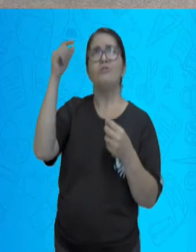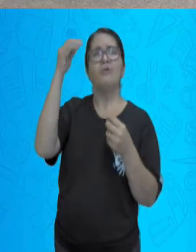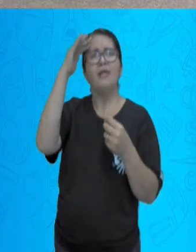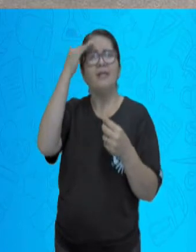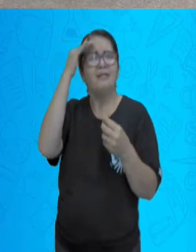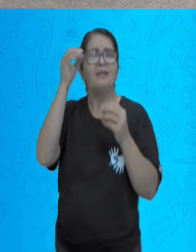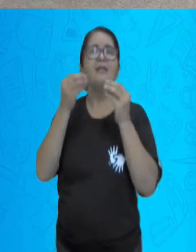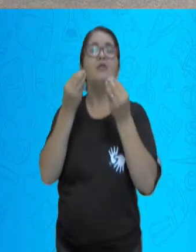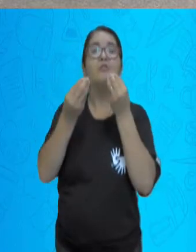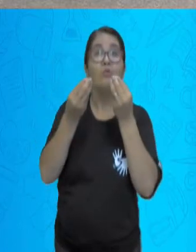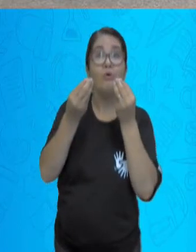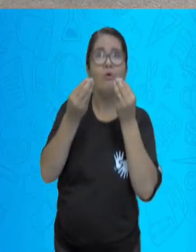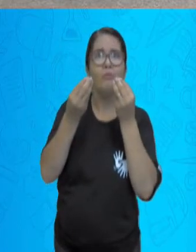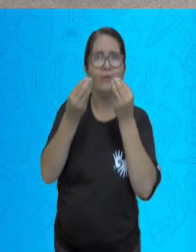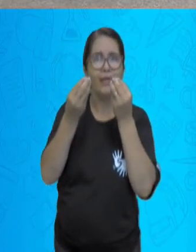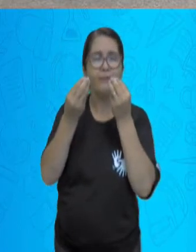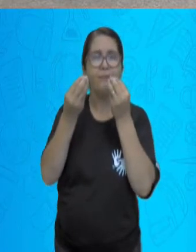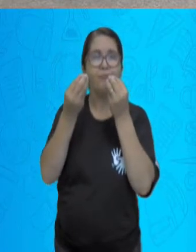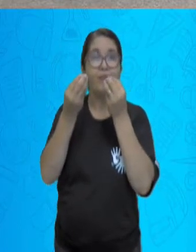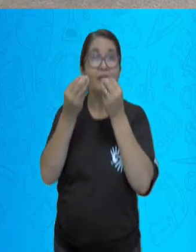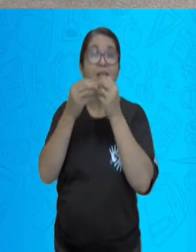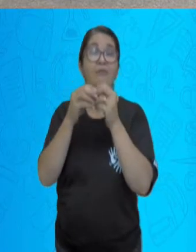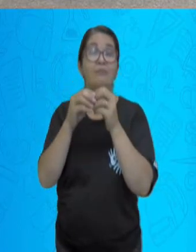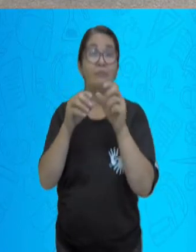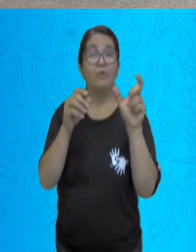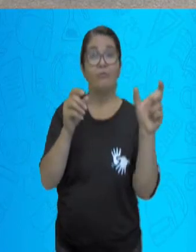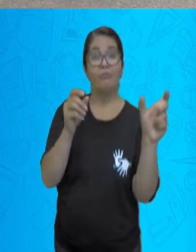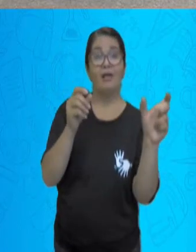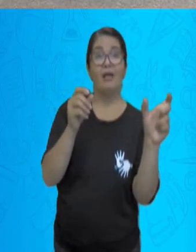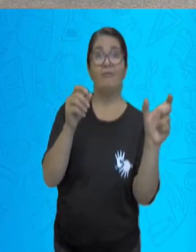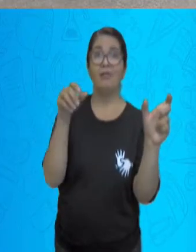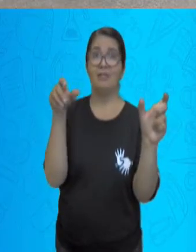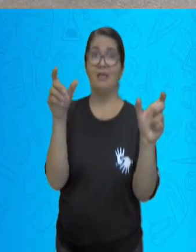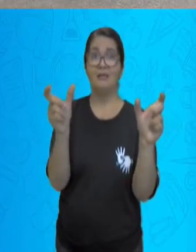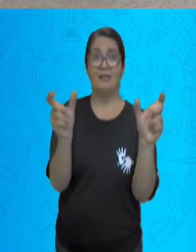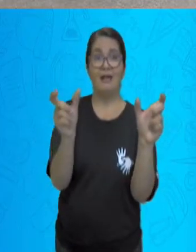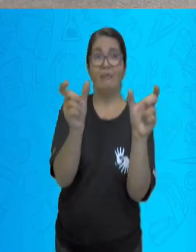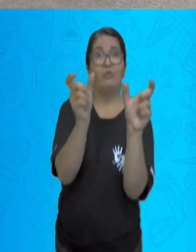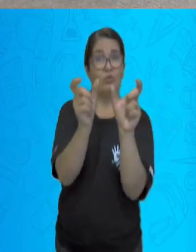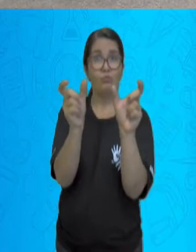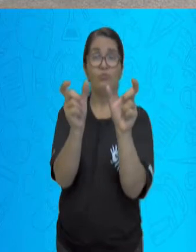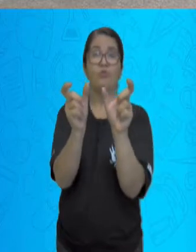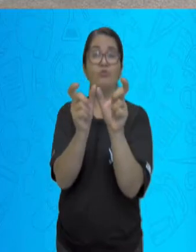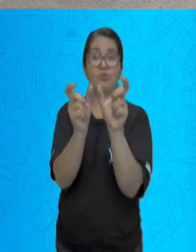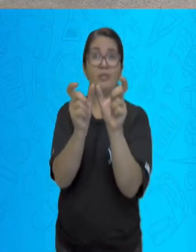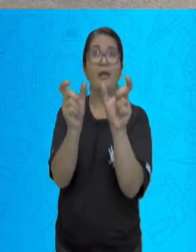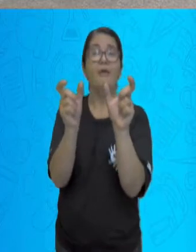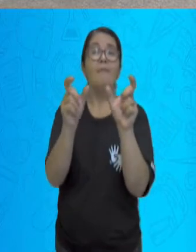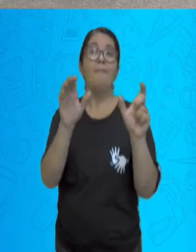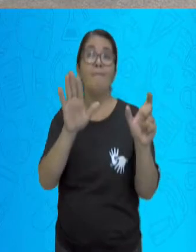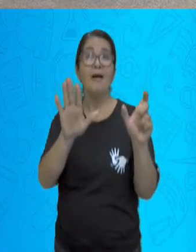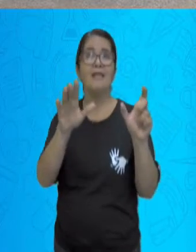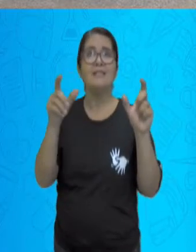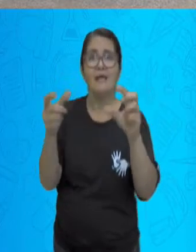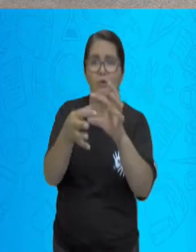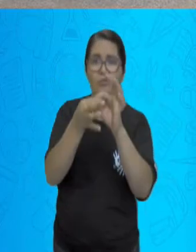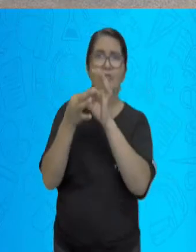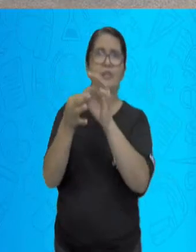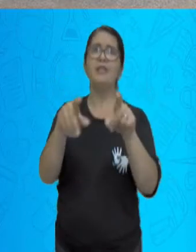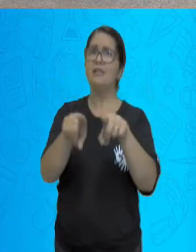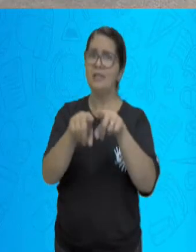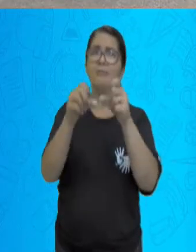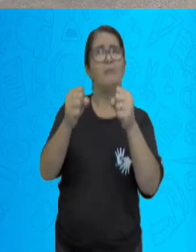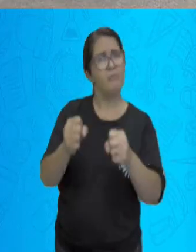colocadas lado a lado ou que são feitas de formas juntas, são unidas. E aí eu